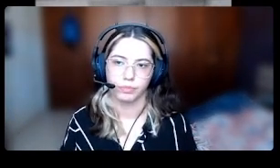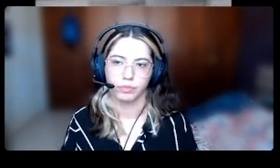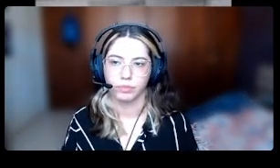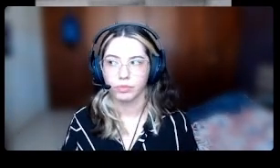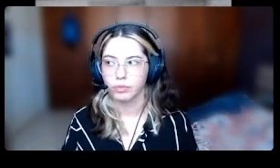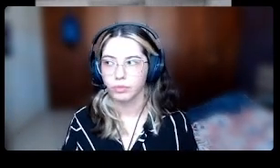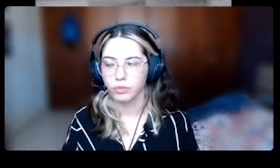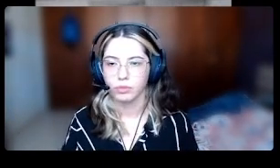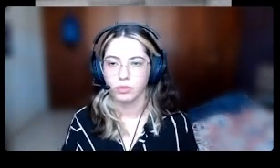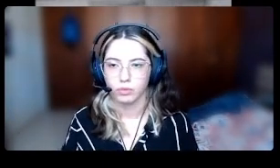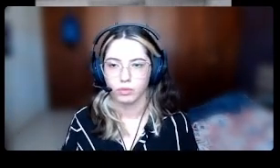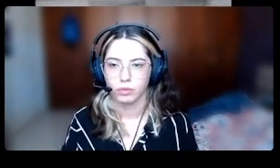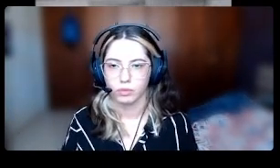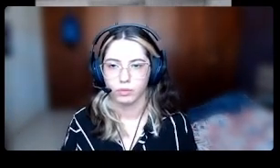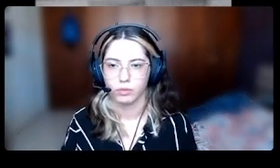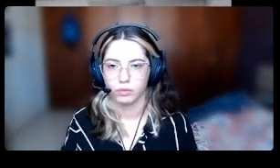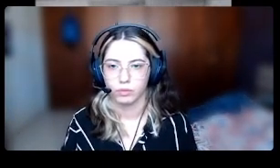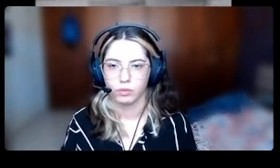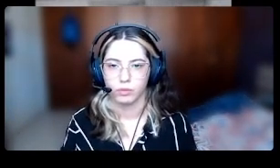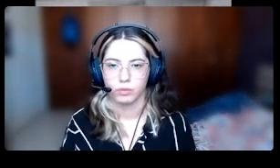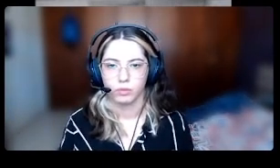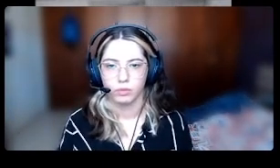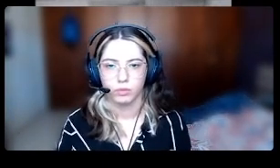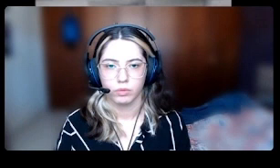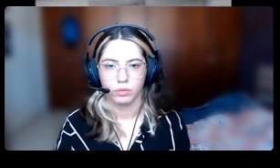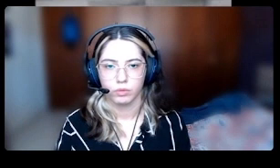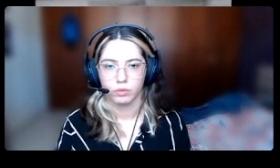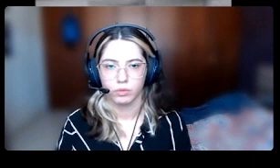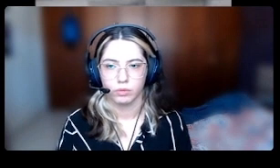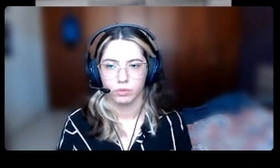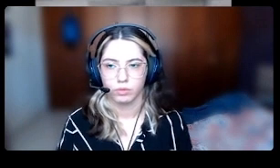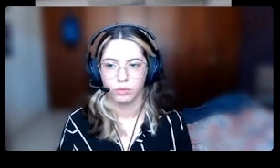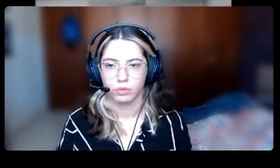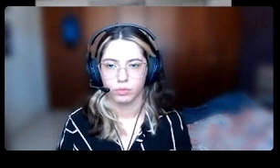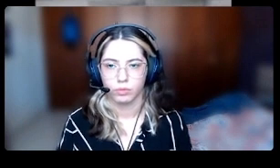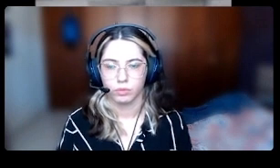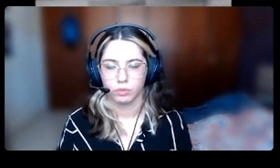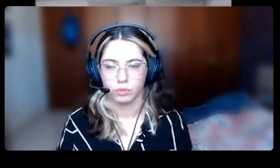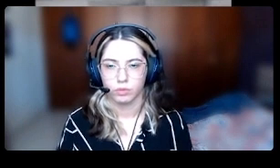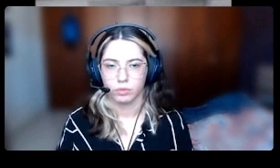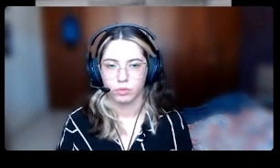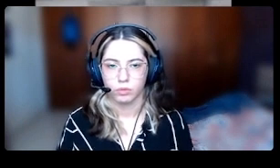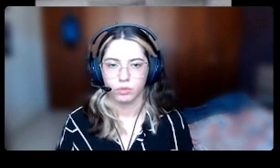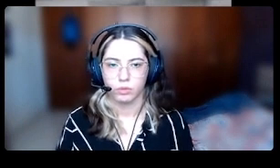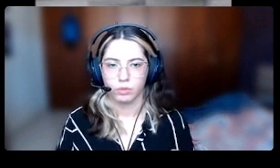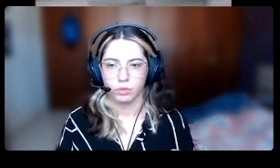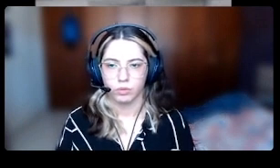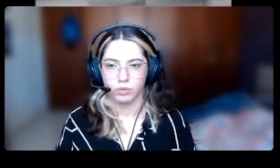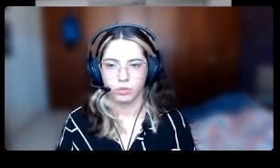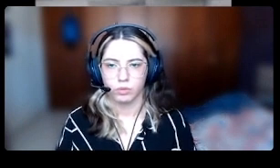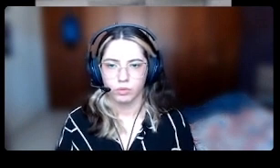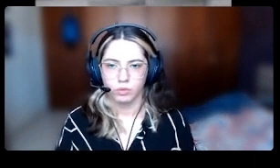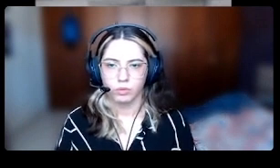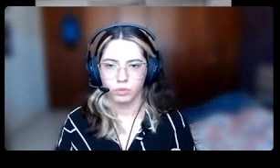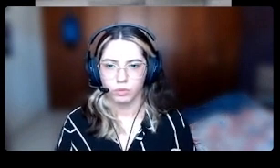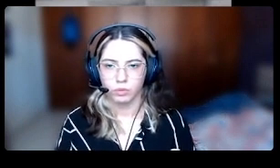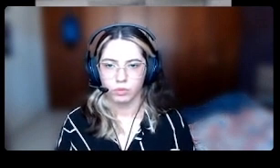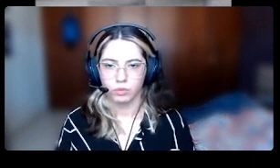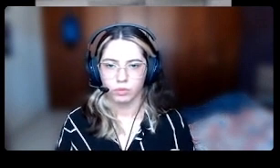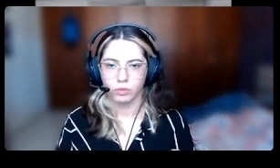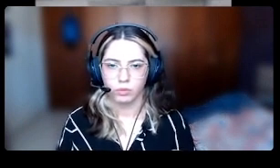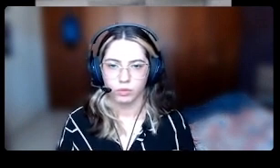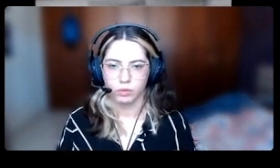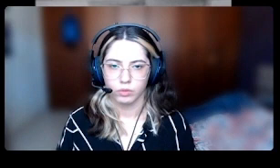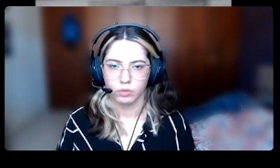de 31,30 MPa e os resultados de resistência à flexão foram valores equivalentes, assim, mais ou menos. Então, o critério C20 ele serve para